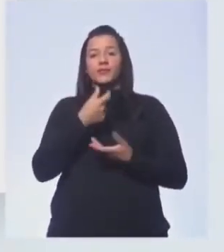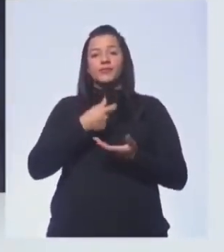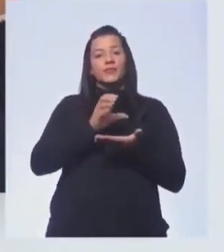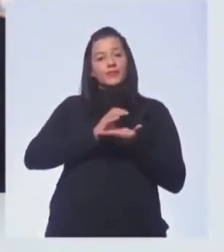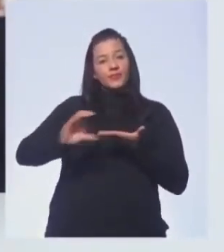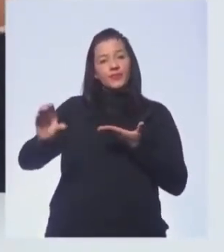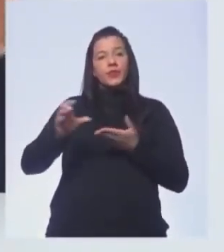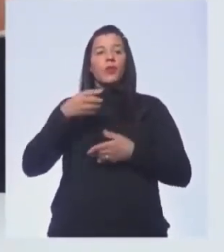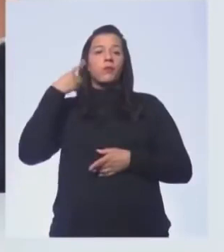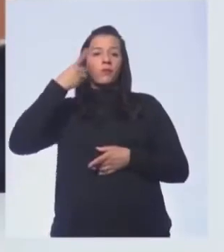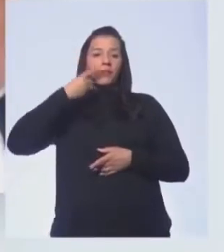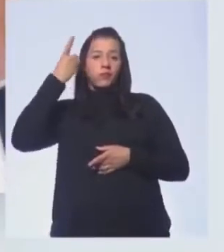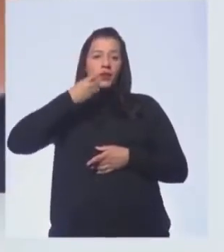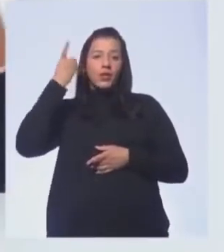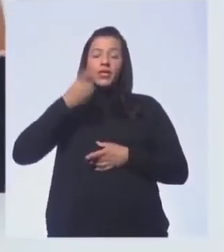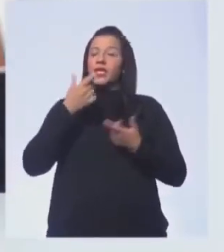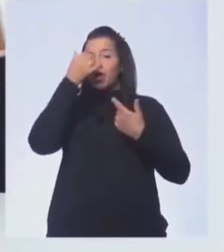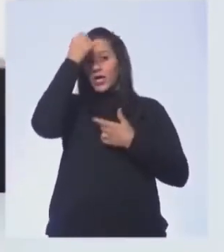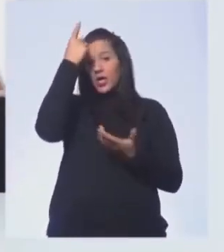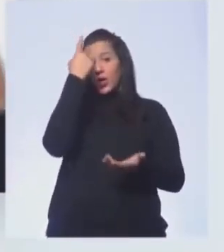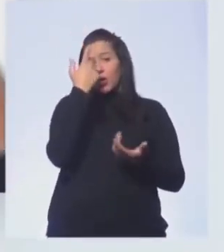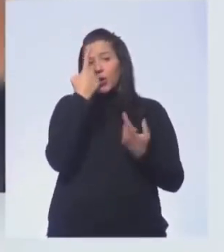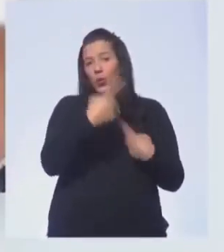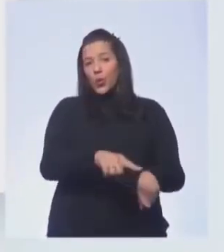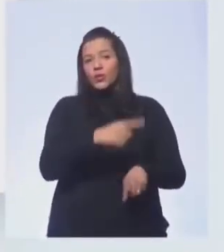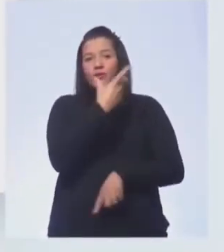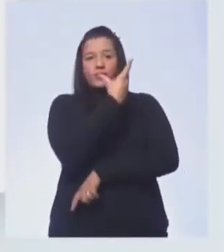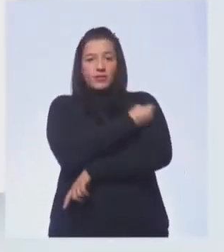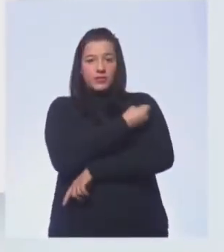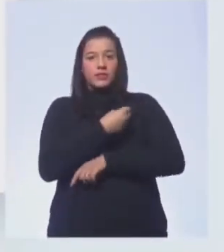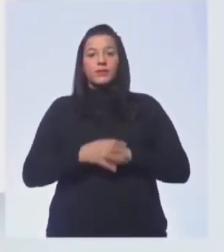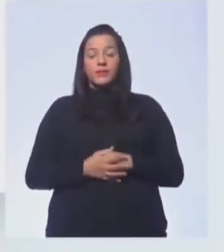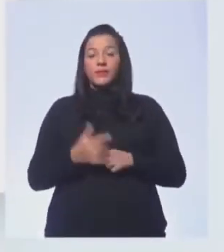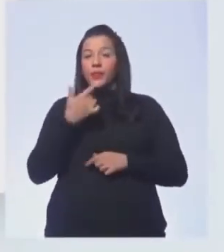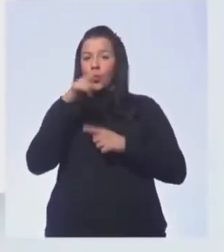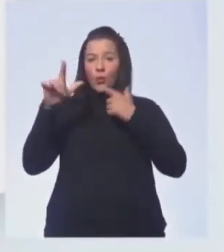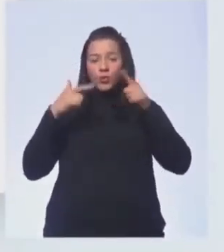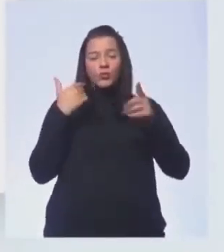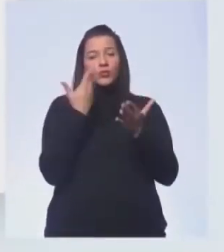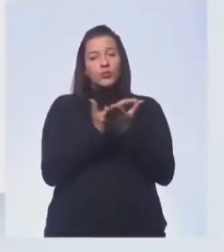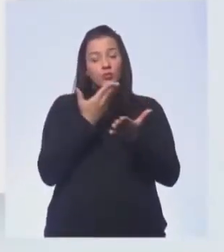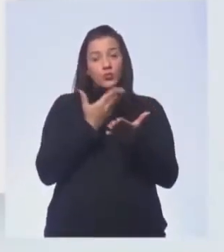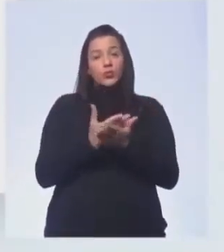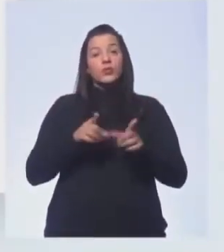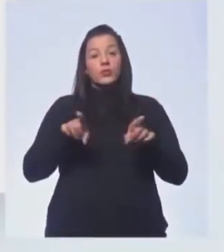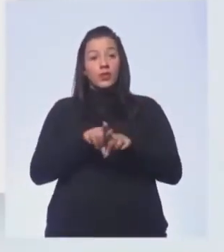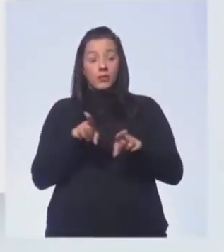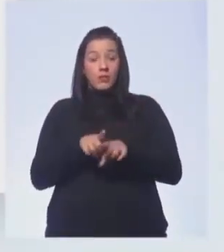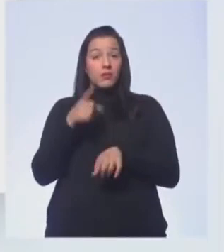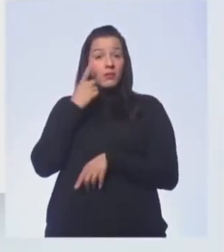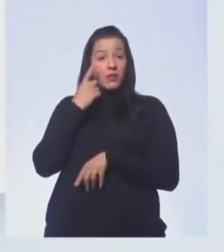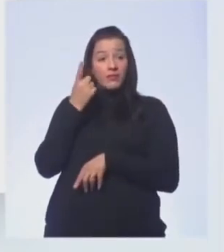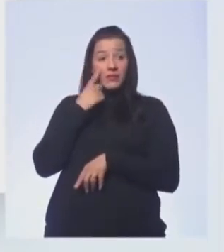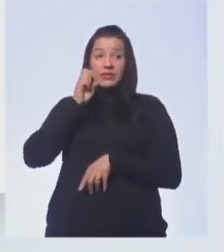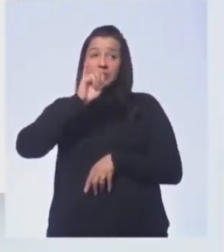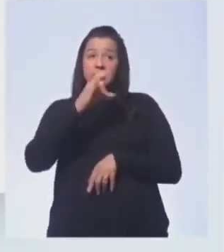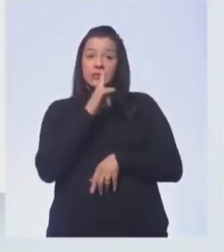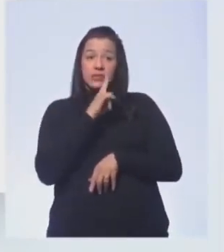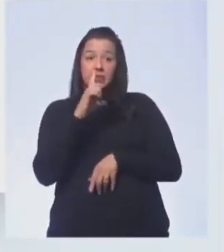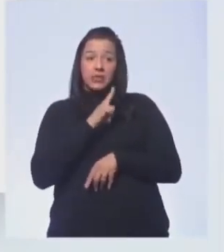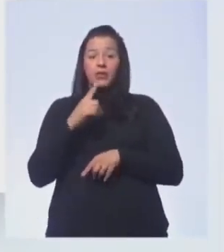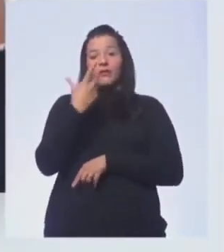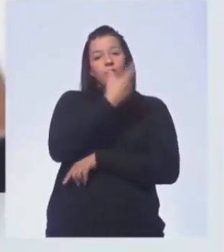um advogado anti-vacinas. Muitos outros estudos foram feitos para verificar se existe relação